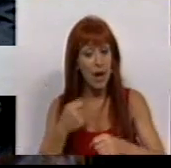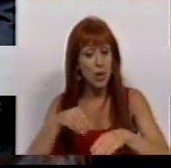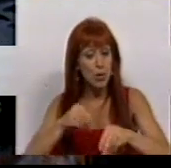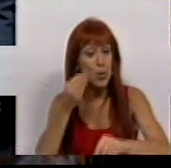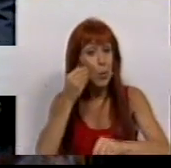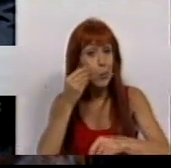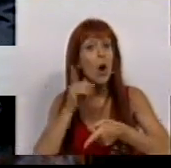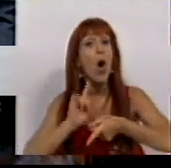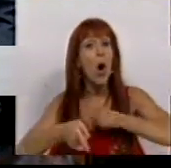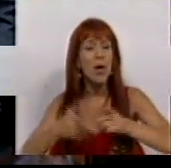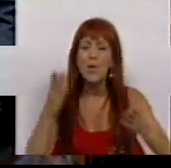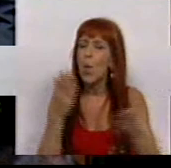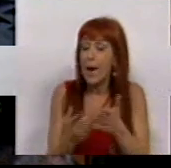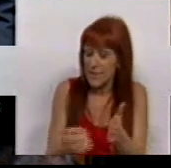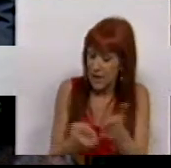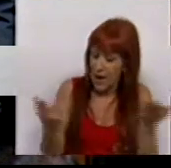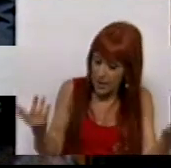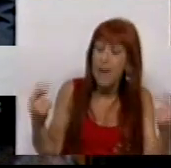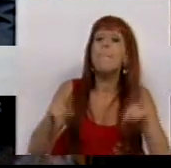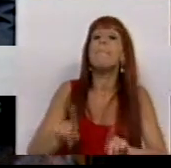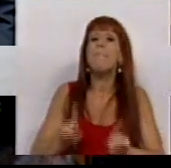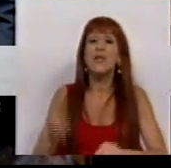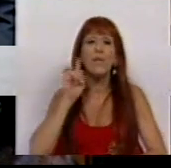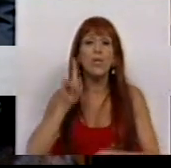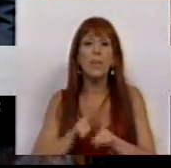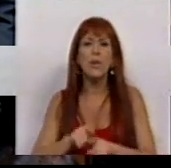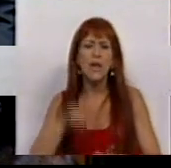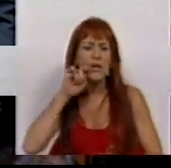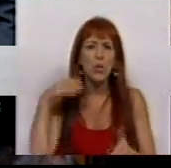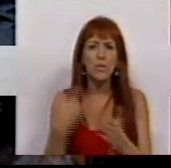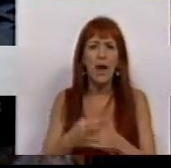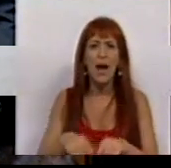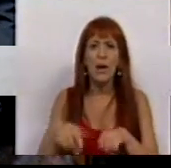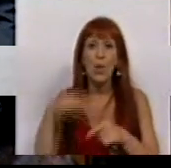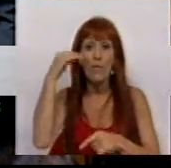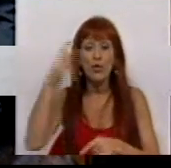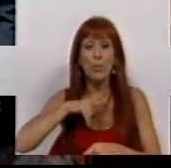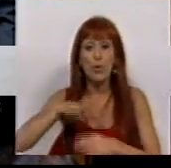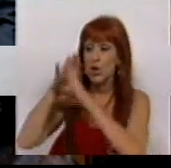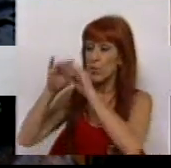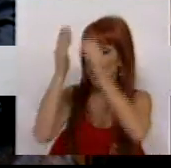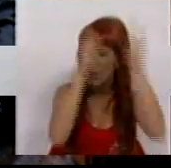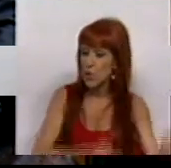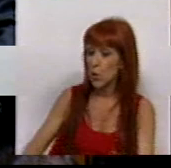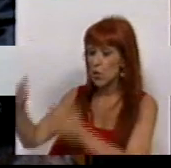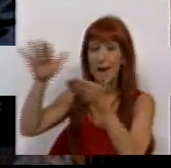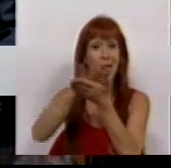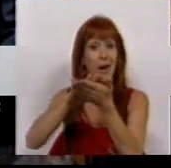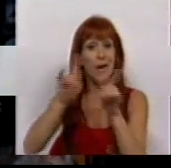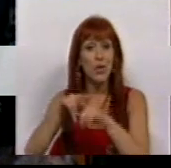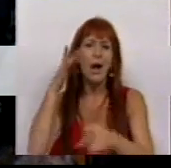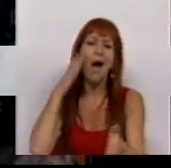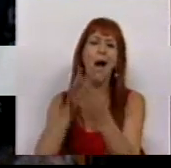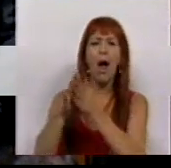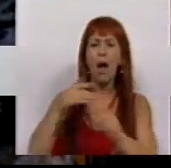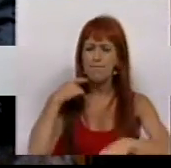solo é não só necessário, como fundamental para assegurar o futuro do país. Modelos de produção assentes em